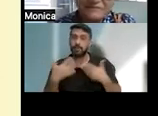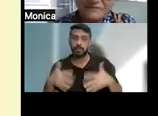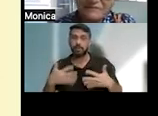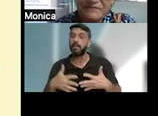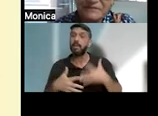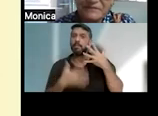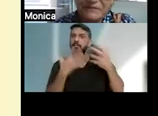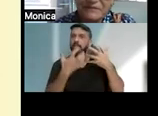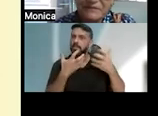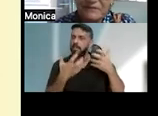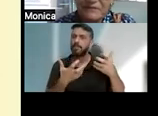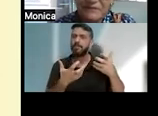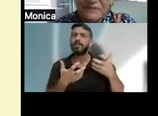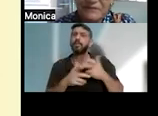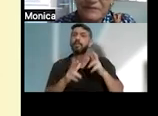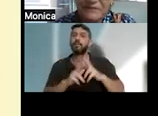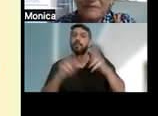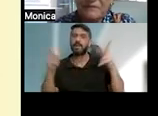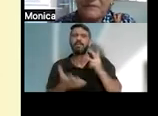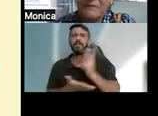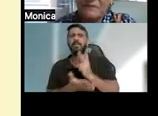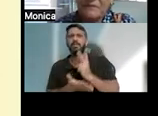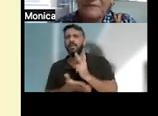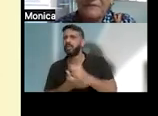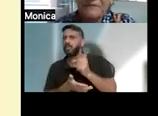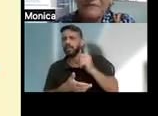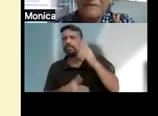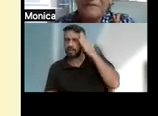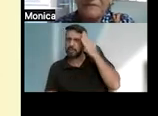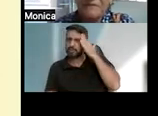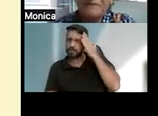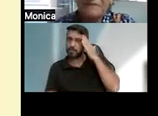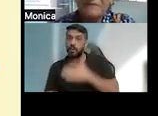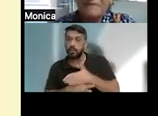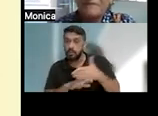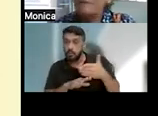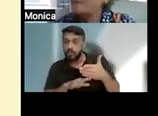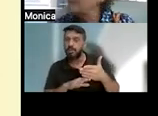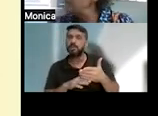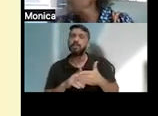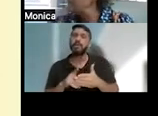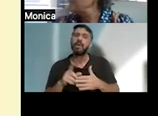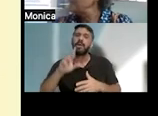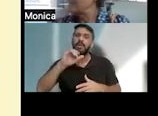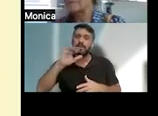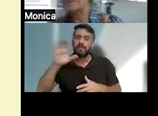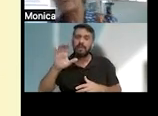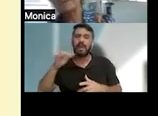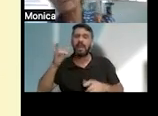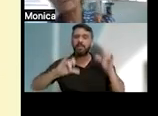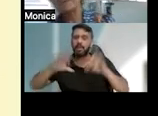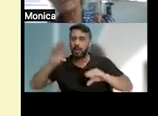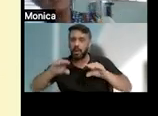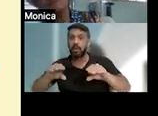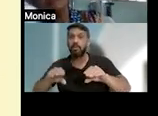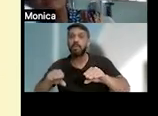alunos até para uma coisa diferente, né? Que a gente está acostumada com essa coisa de iniciação científica no laboratório, e acho que